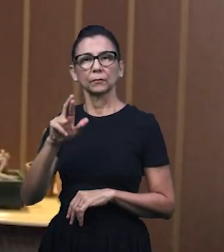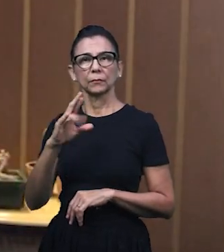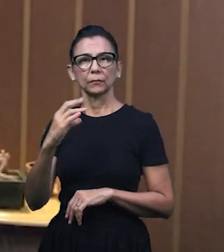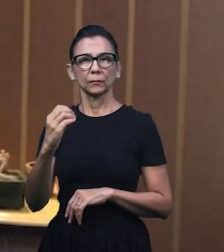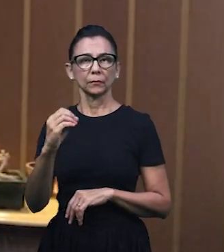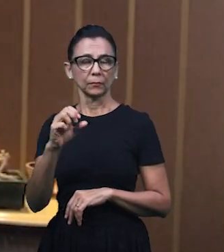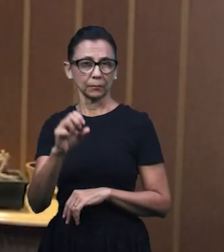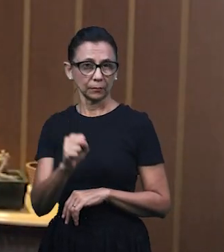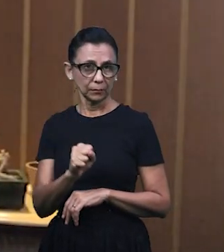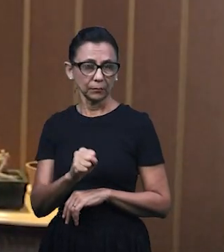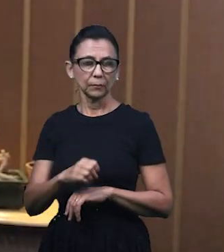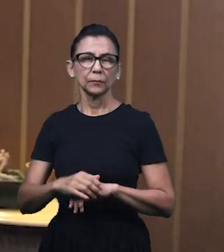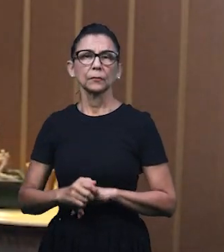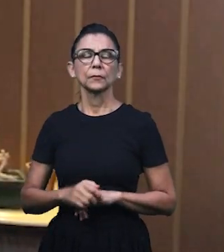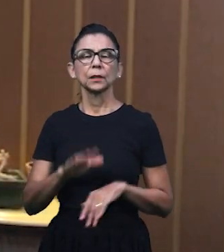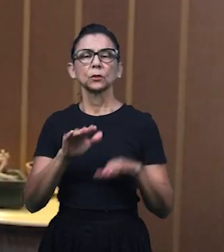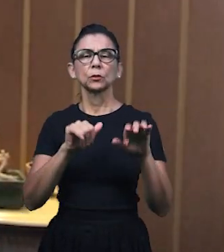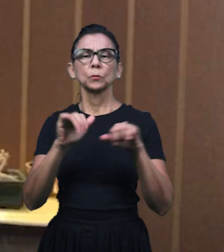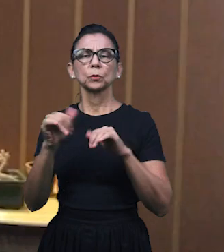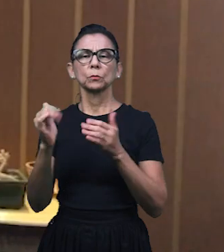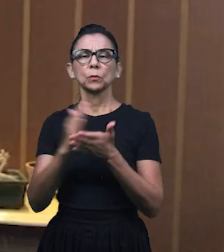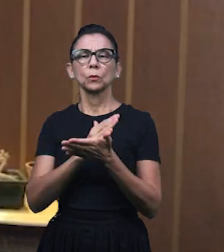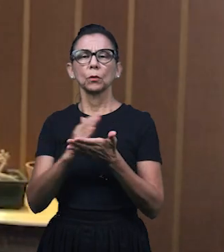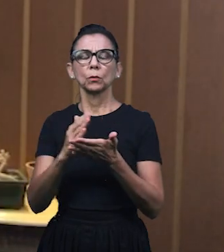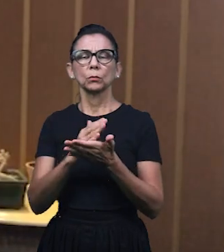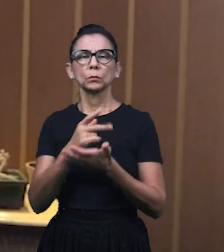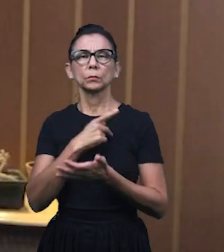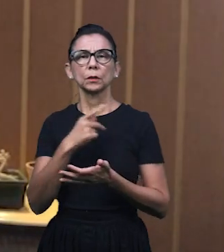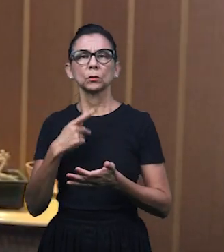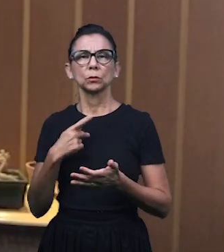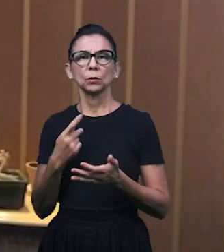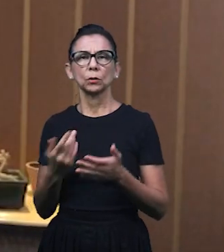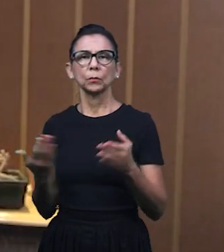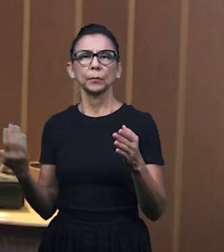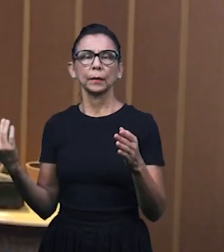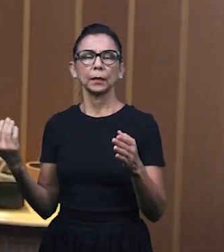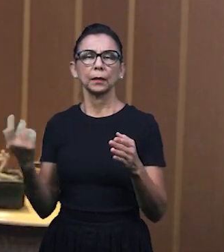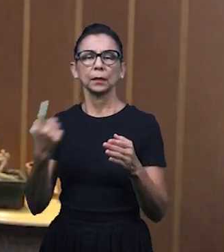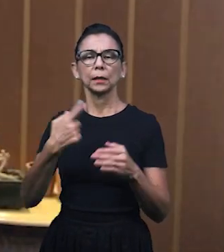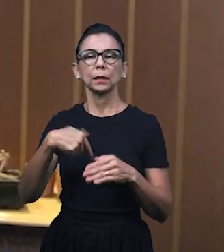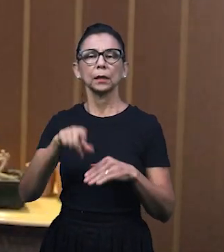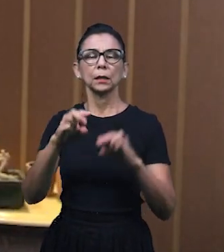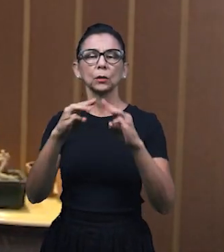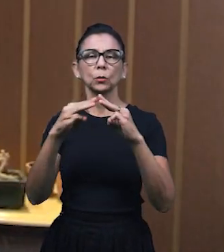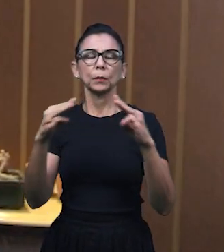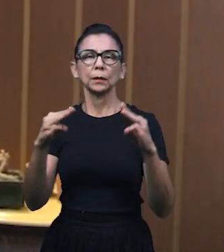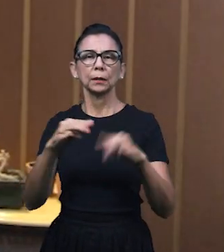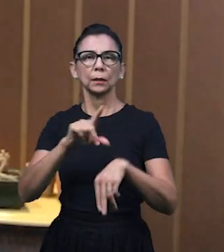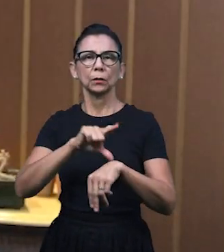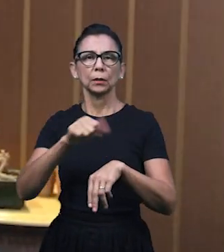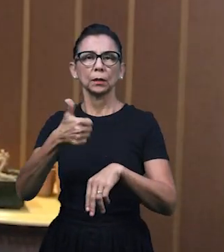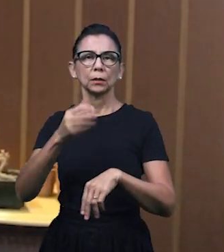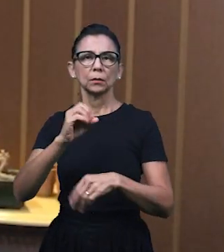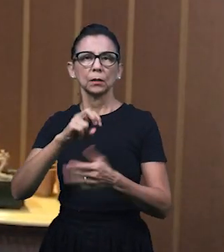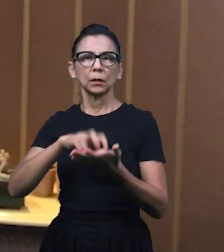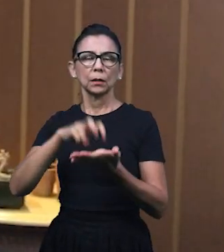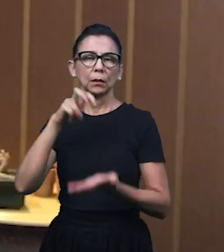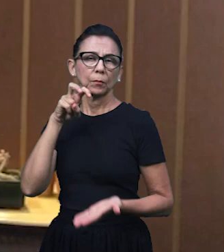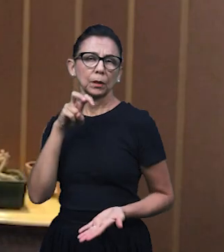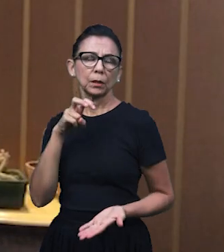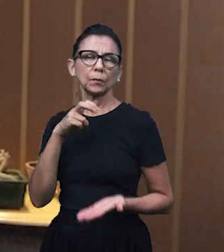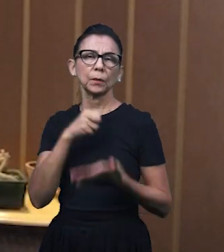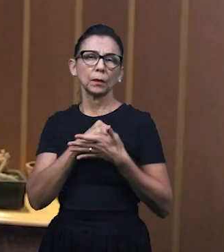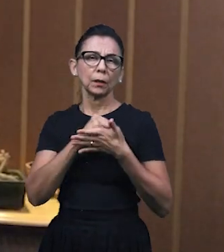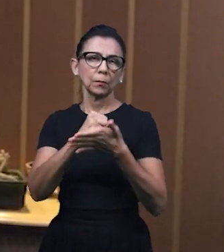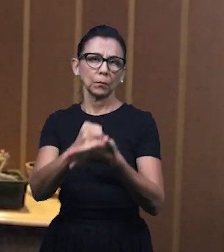convocação de alguns pastores para estarem no Manaim às 10 horas da manhã, para assistir os pastores que vieram ali de Pato